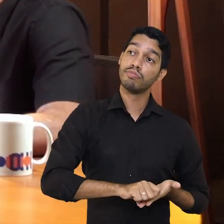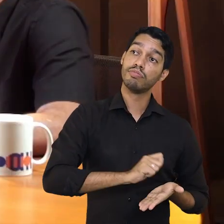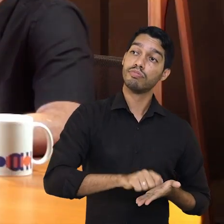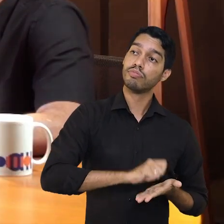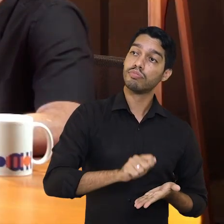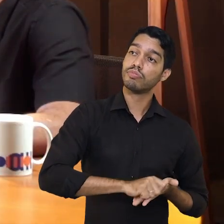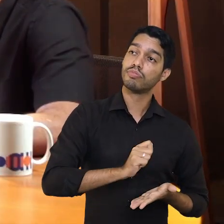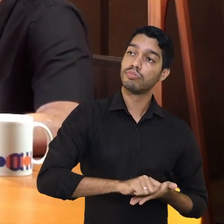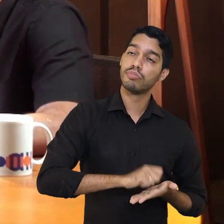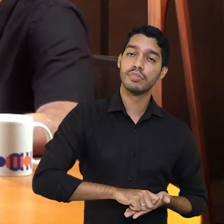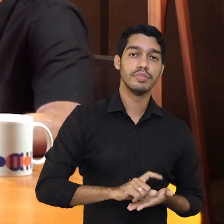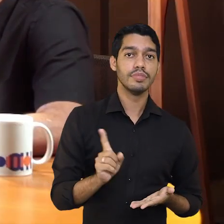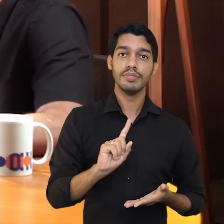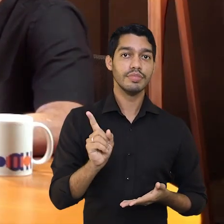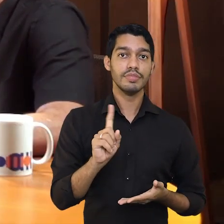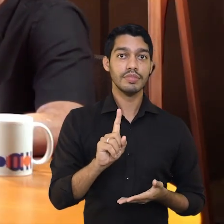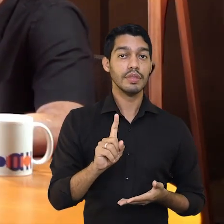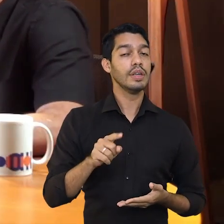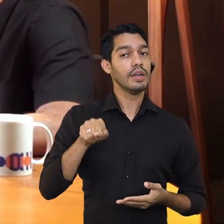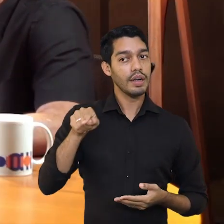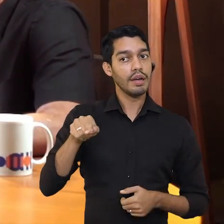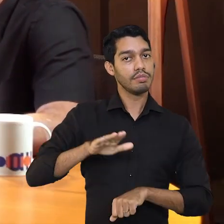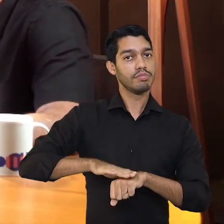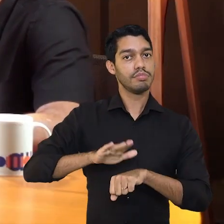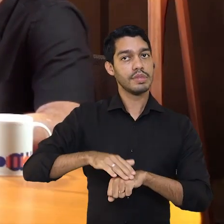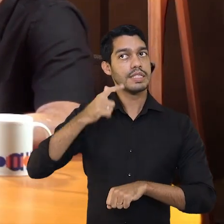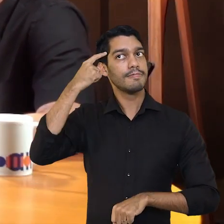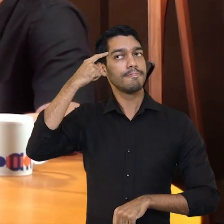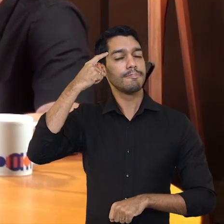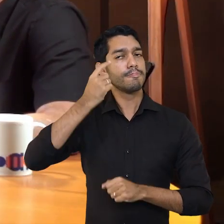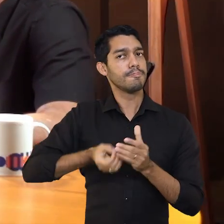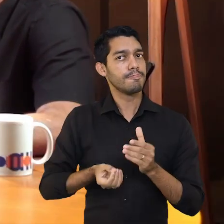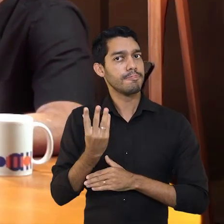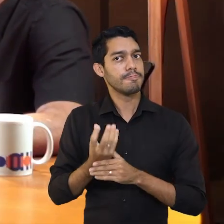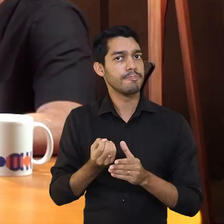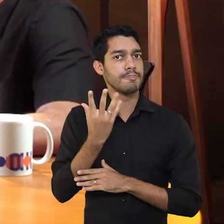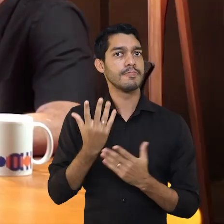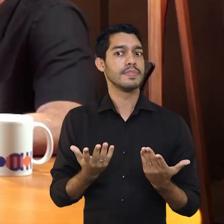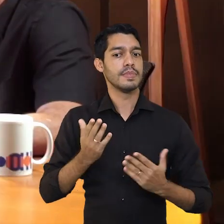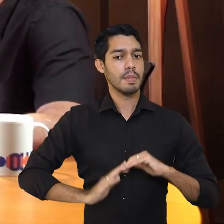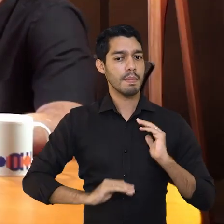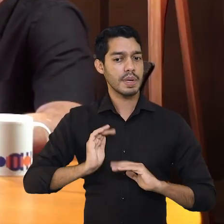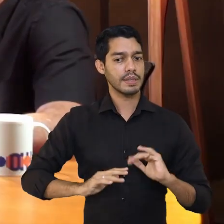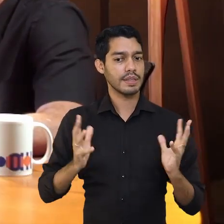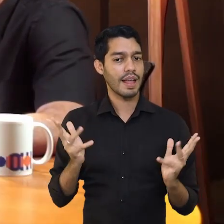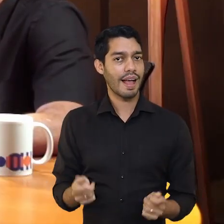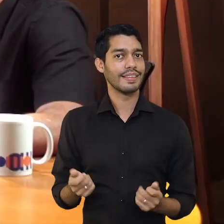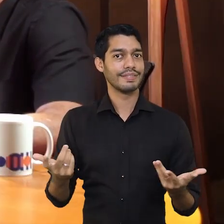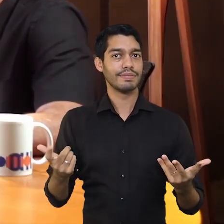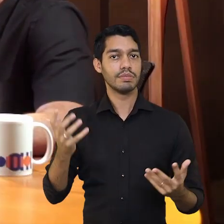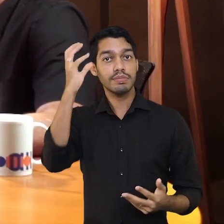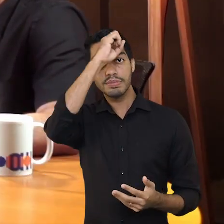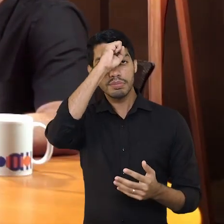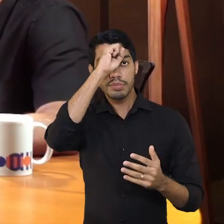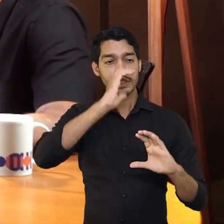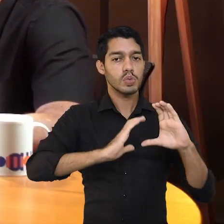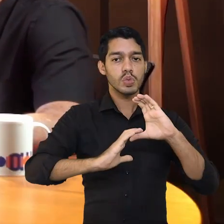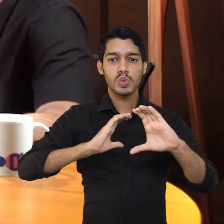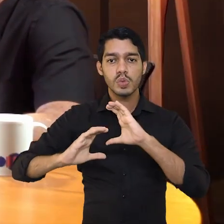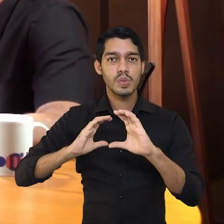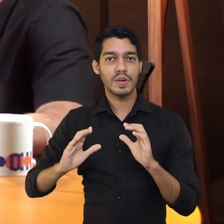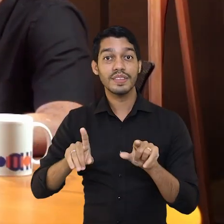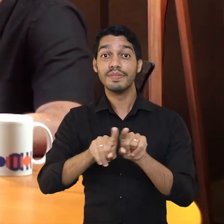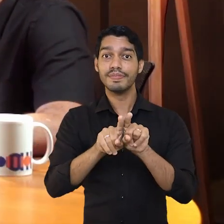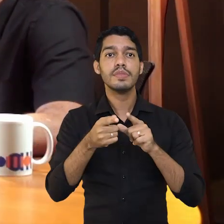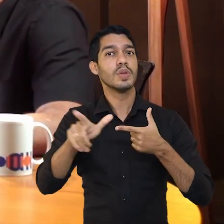dele repetir, mas dele criar, dele aprender a conviver, dele desenvolver uma habilidade crítica, dele aprender a se comunicar e fazer